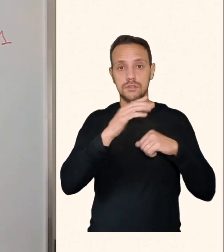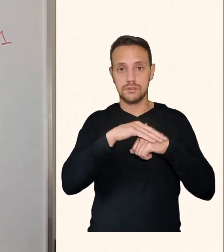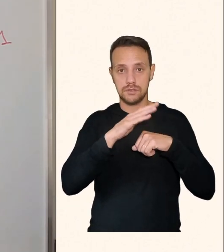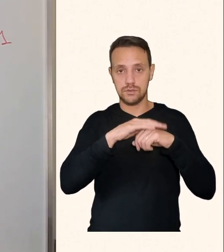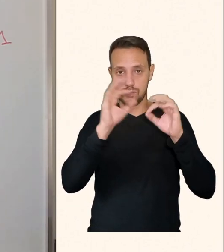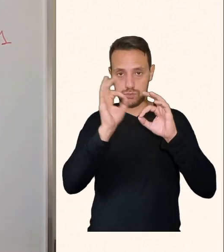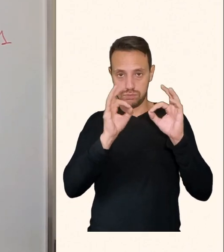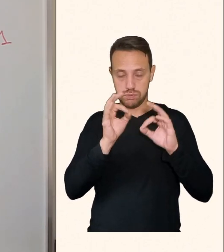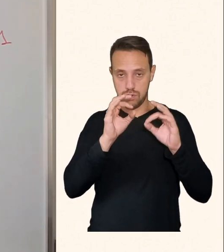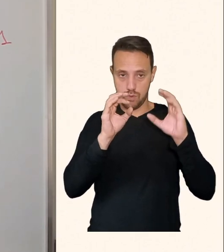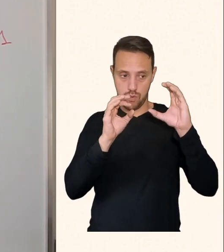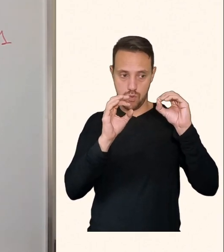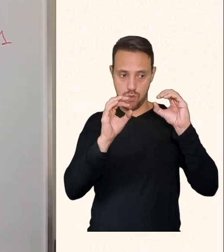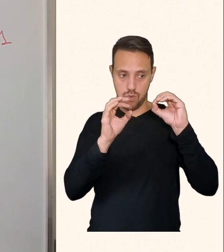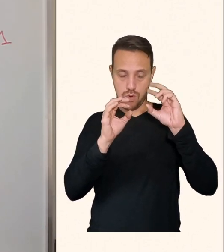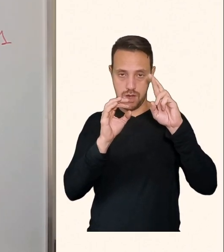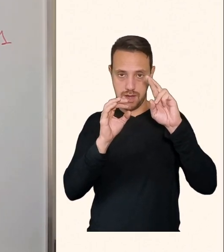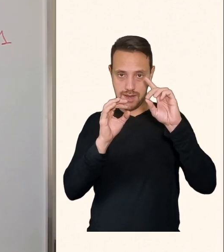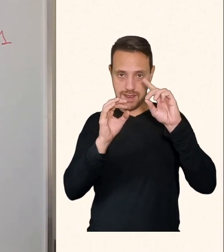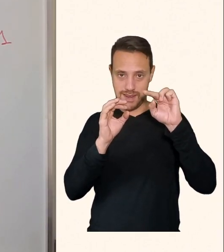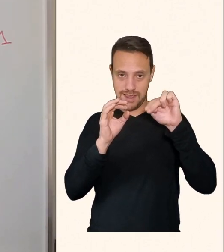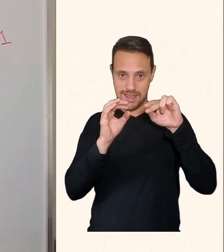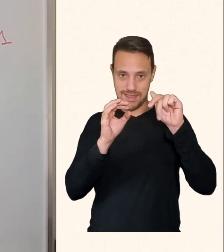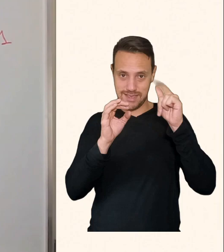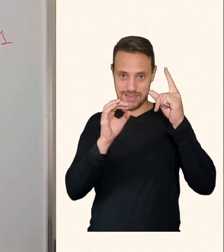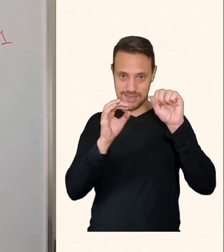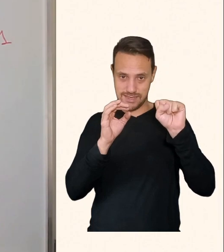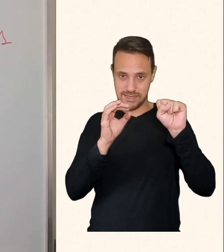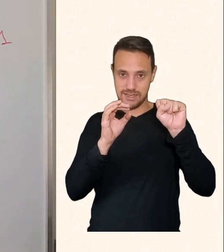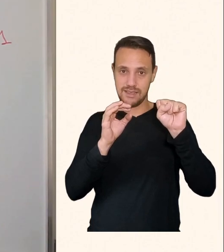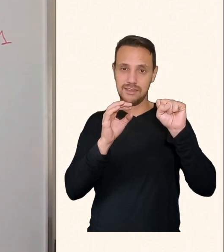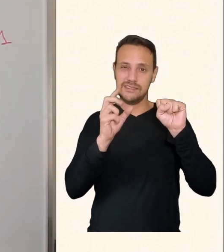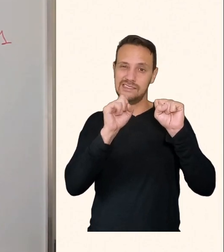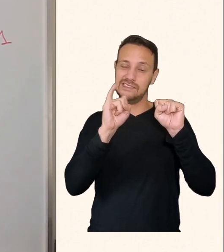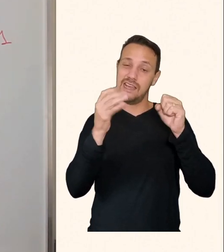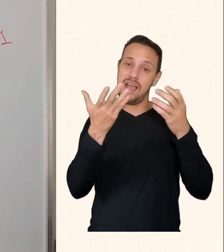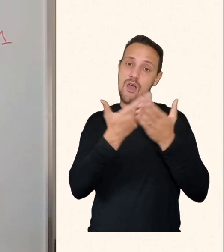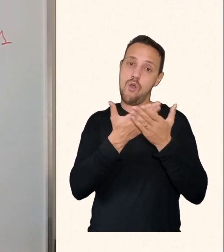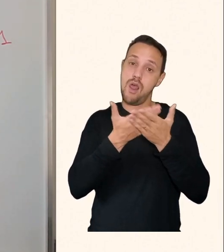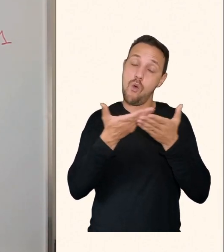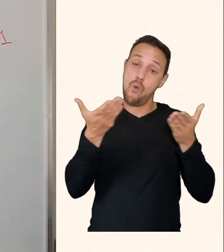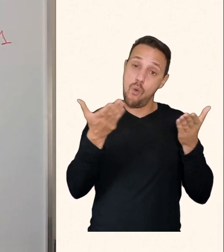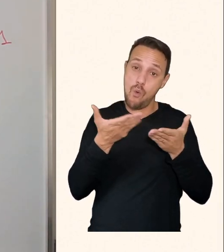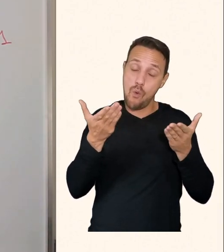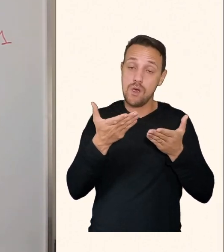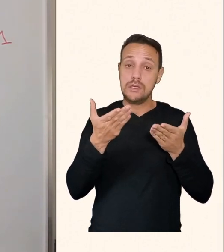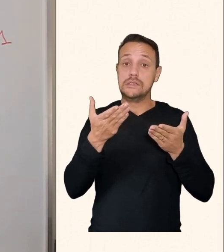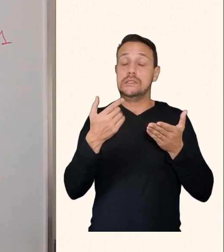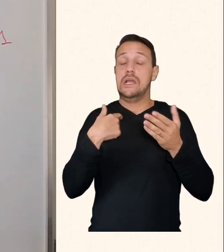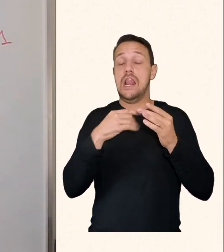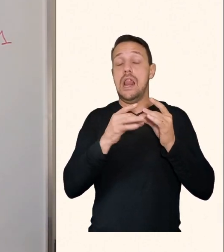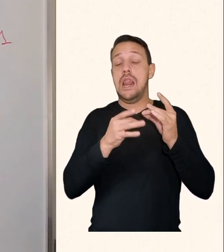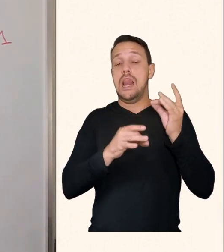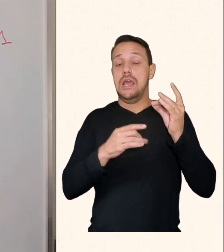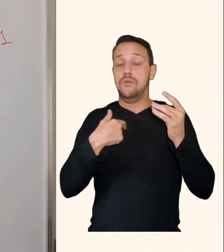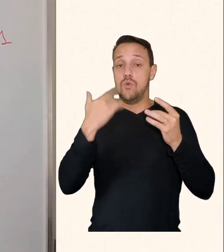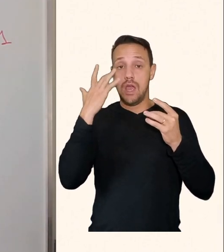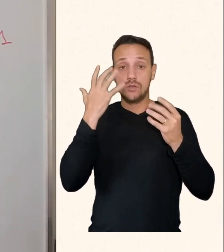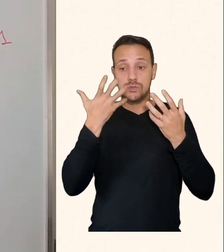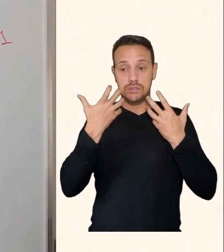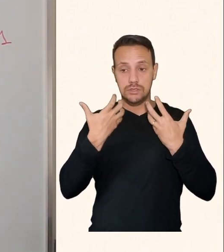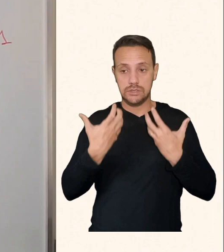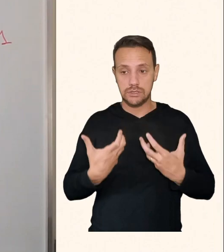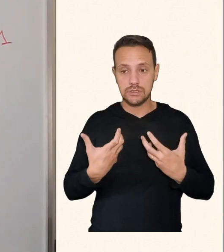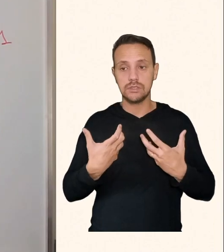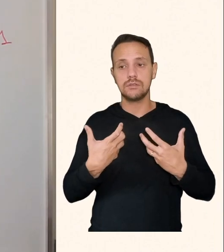pouco extensa e eu não quero cansar você. Beleza? Na aula que vem a gente termina essa parte. Então, para finalizar essa aula de